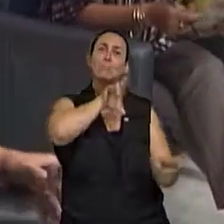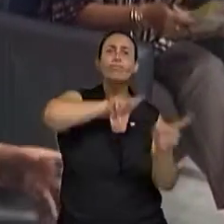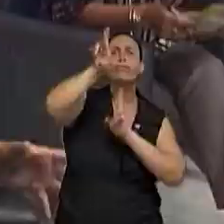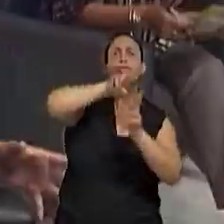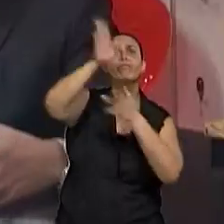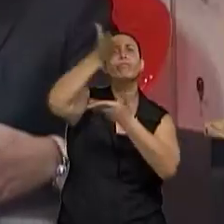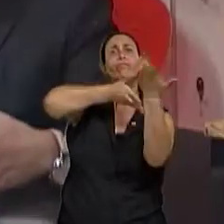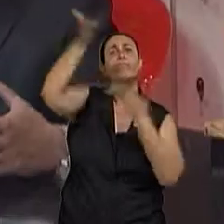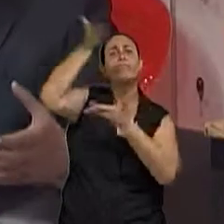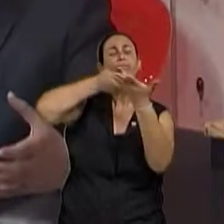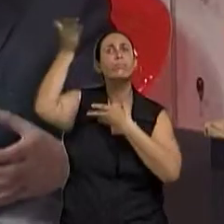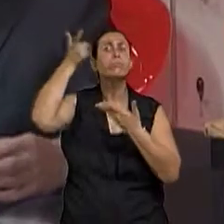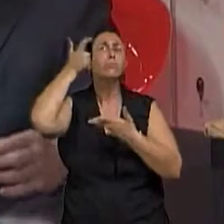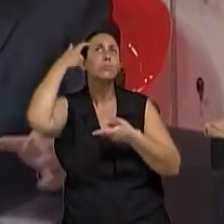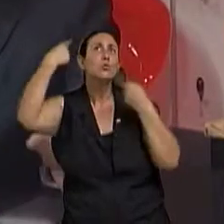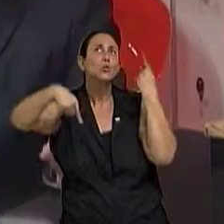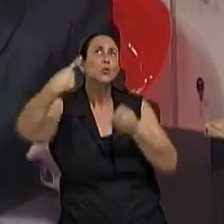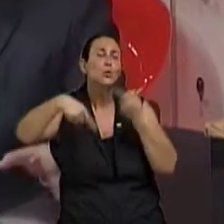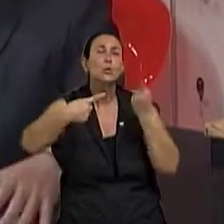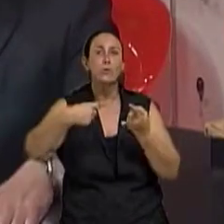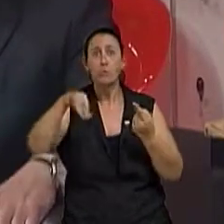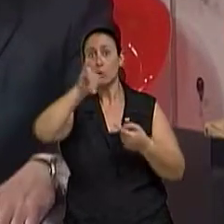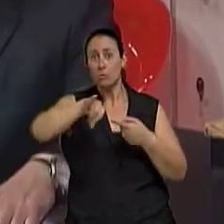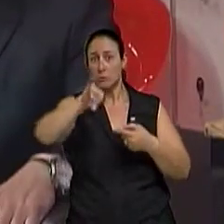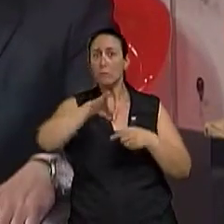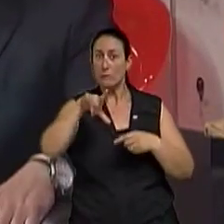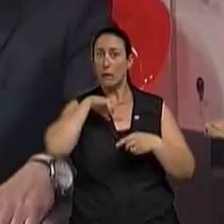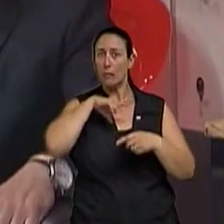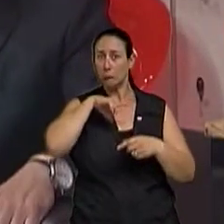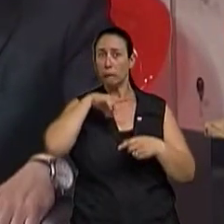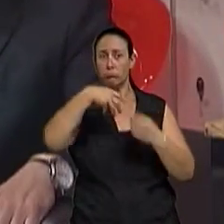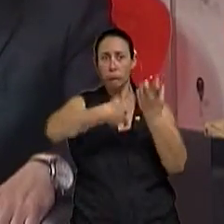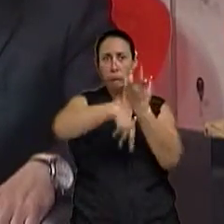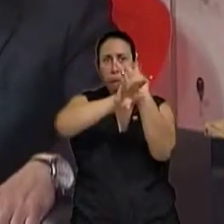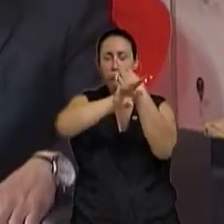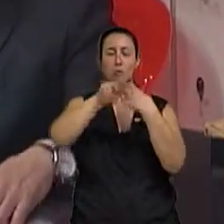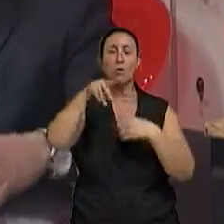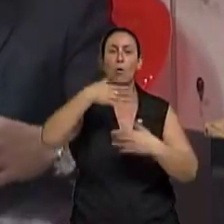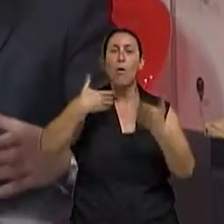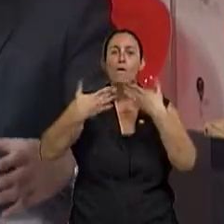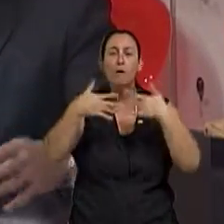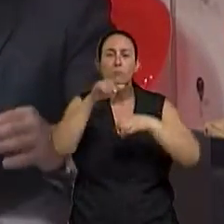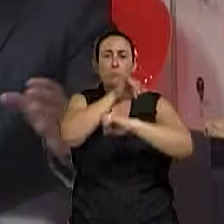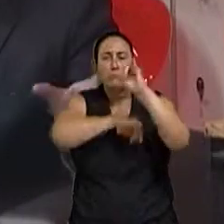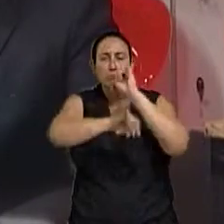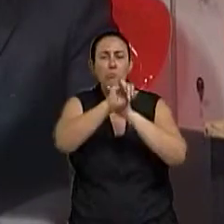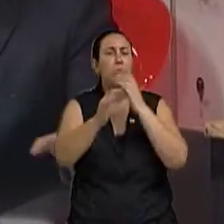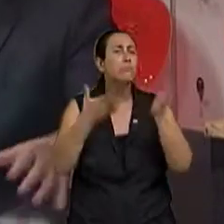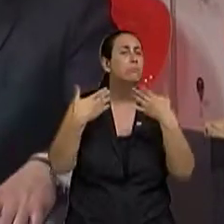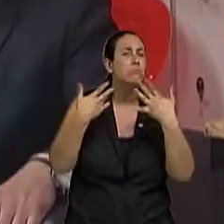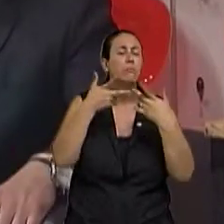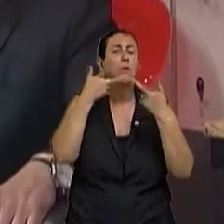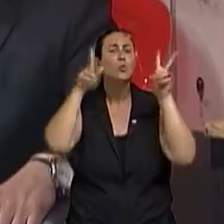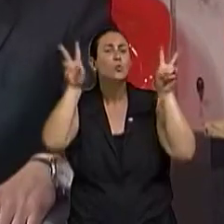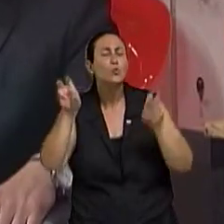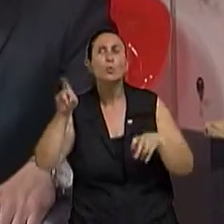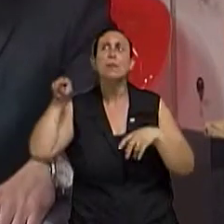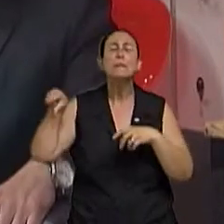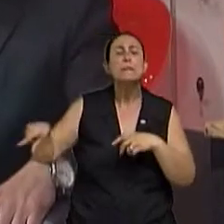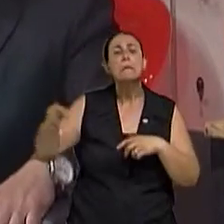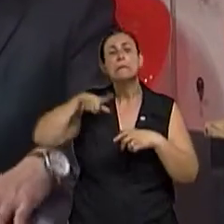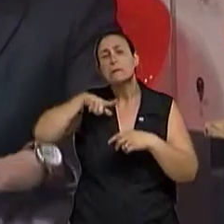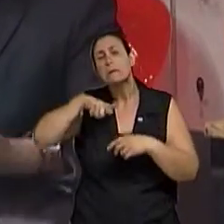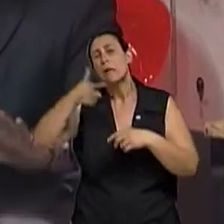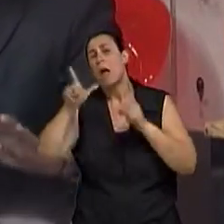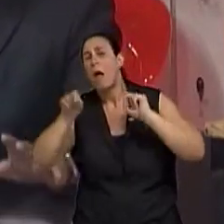gente tem essa possibilidade de discutir online. A gente tem o sistema online SIG, que a gente fala, de conferências com serviços de referência, incluindo